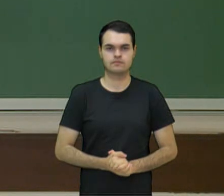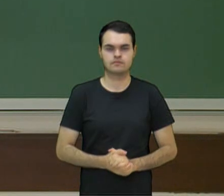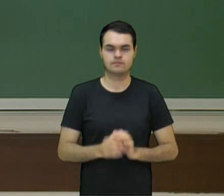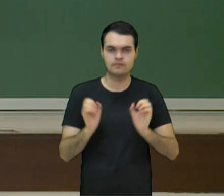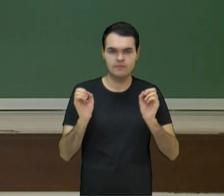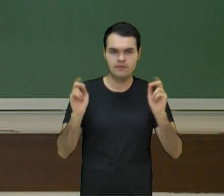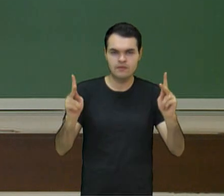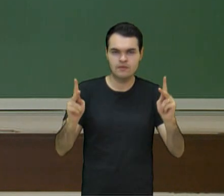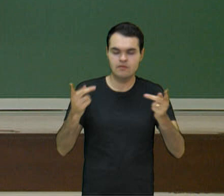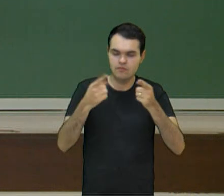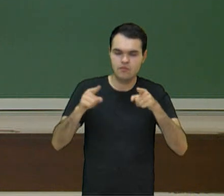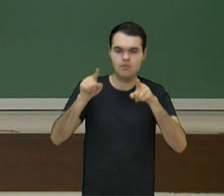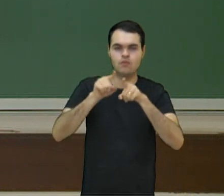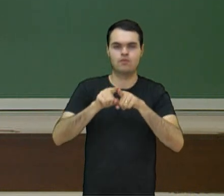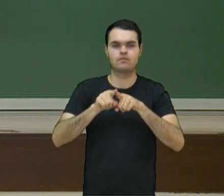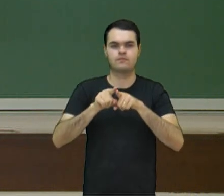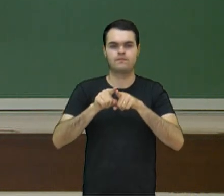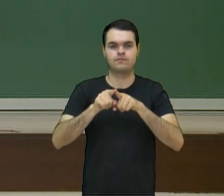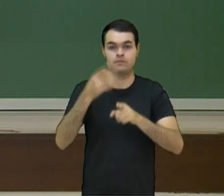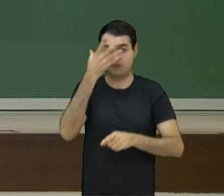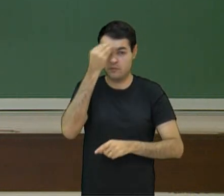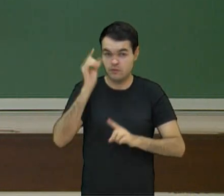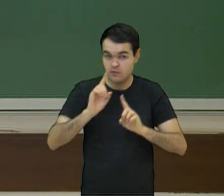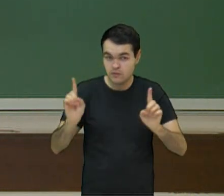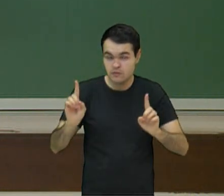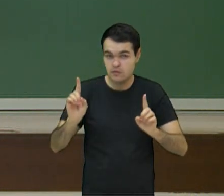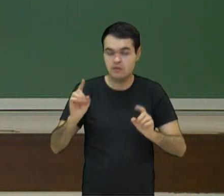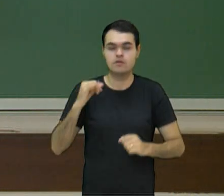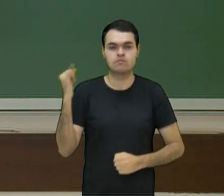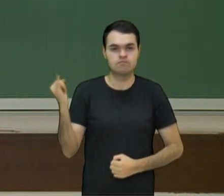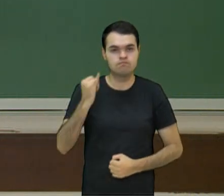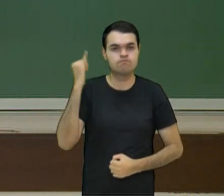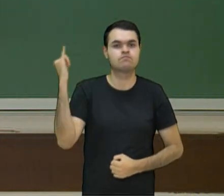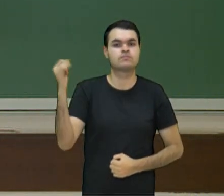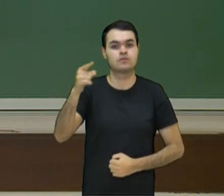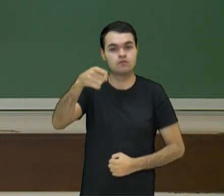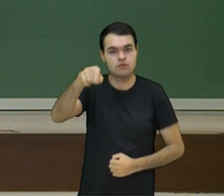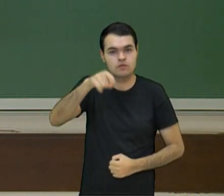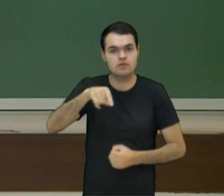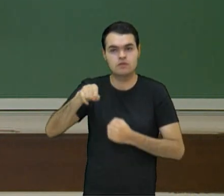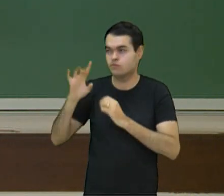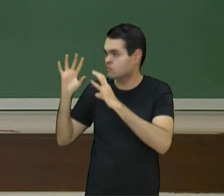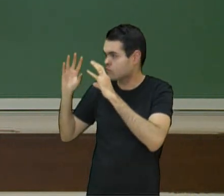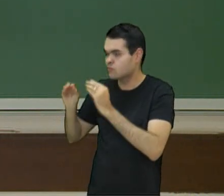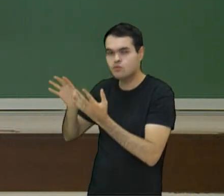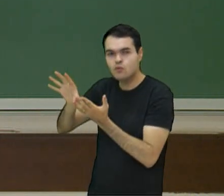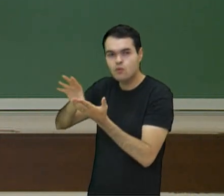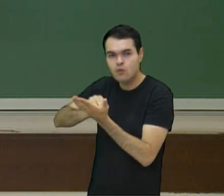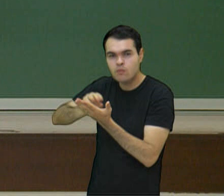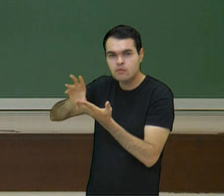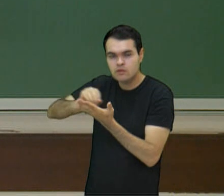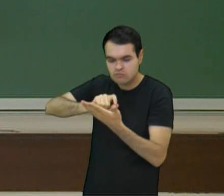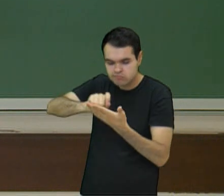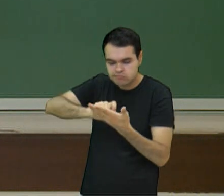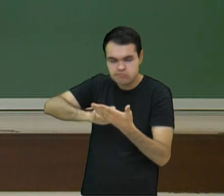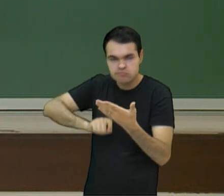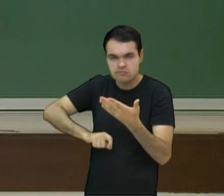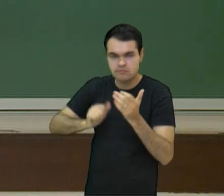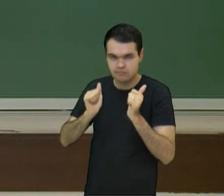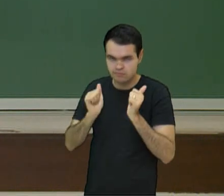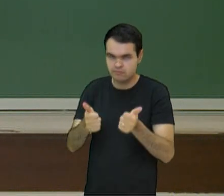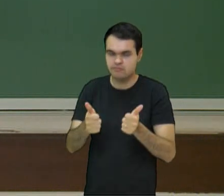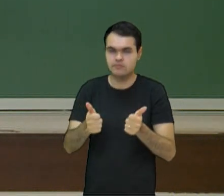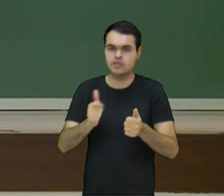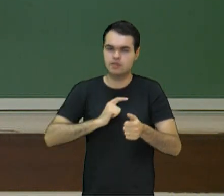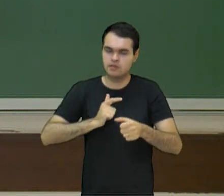Ok, pessoal, estamos de volta. E não esqueçam, lembrando que é importante que vocês copiem as questões que estão sendo oferecidas a vocês aqui.